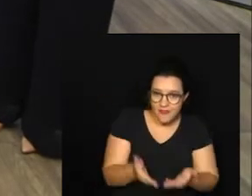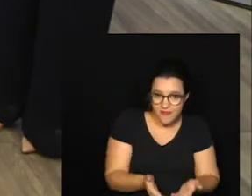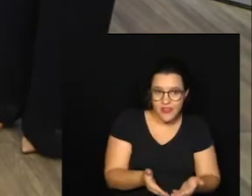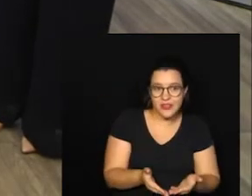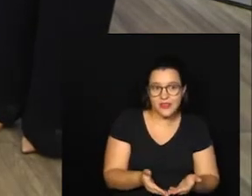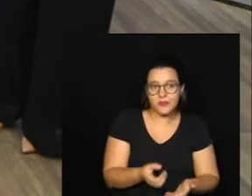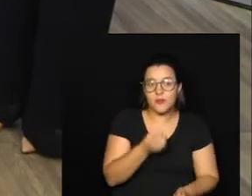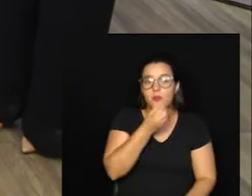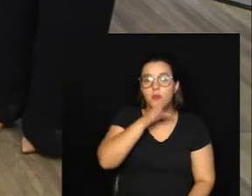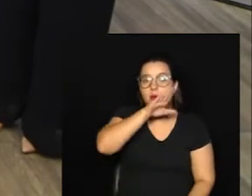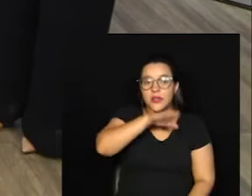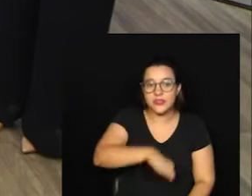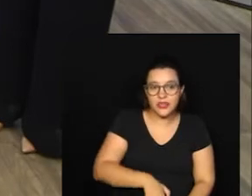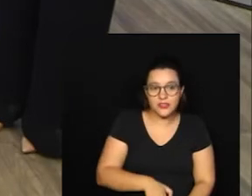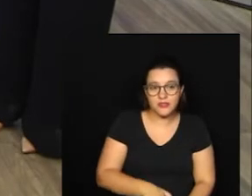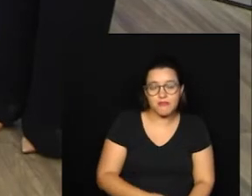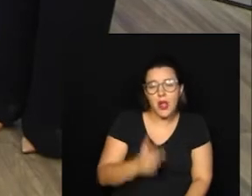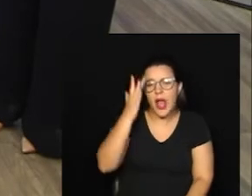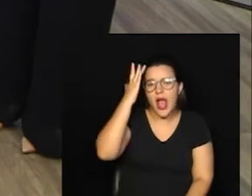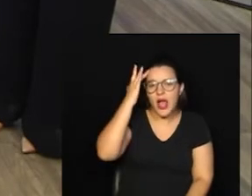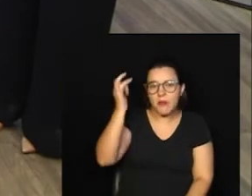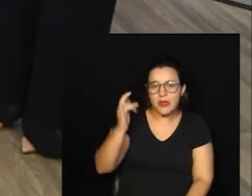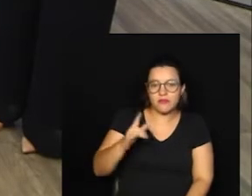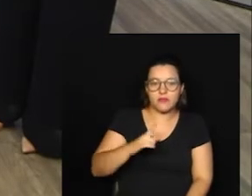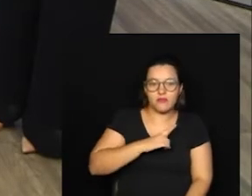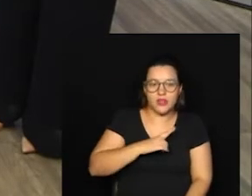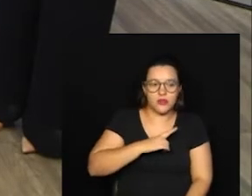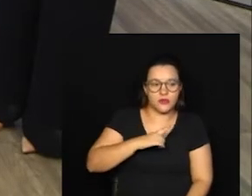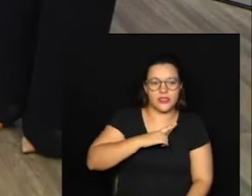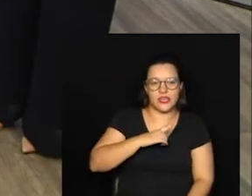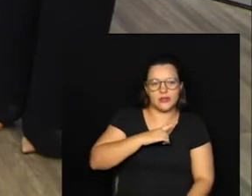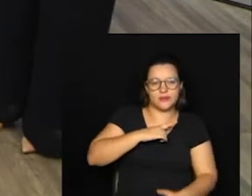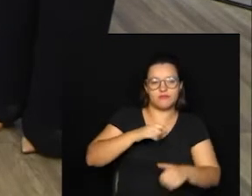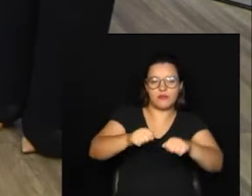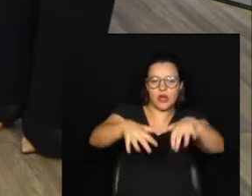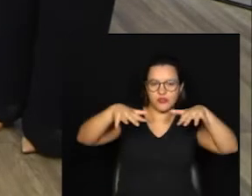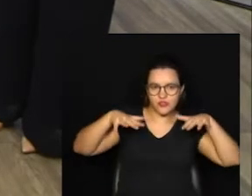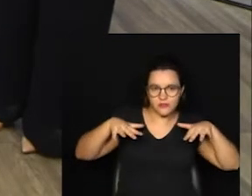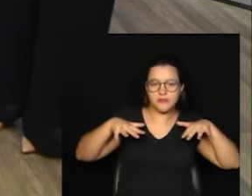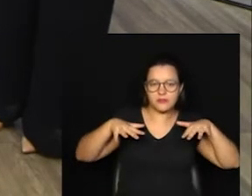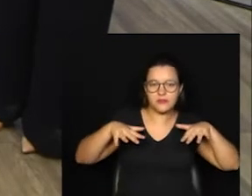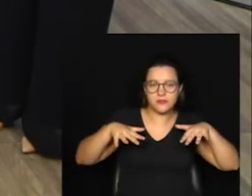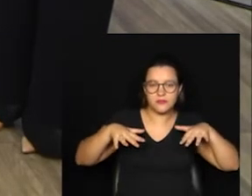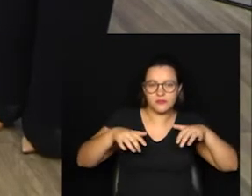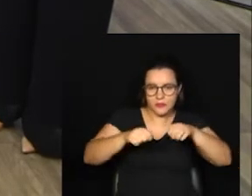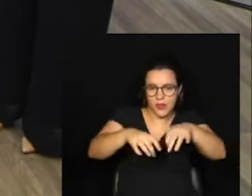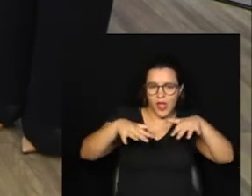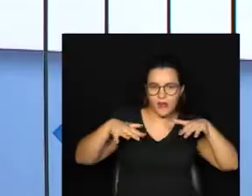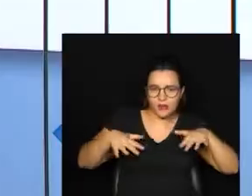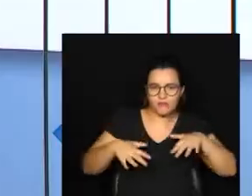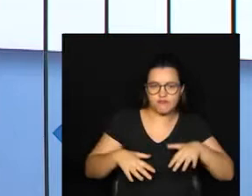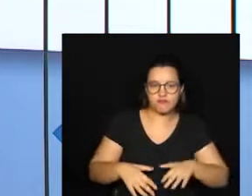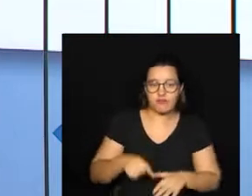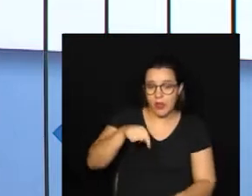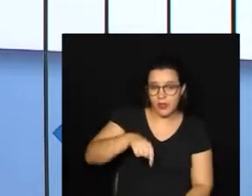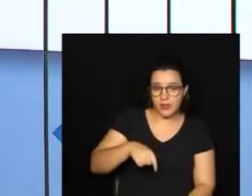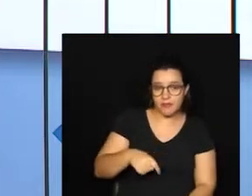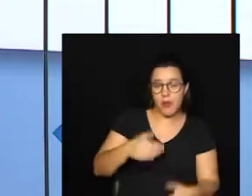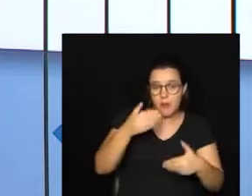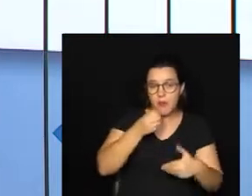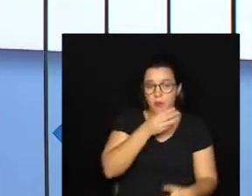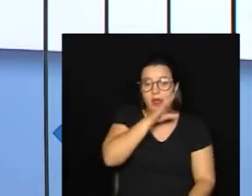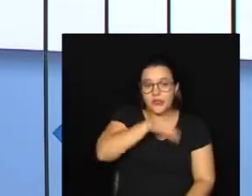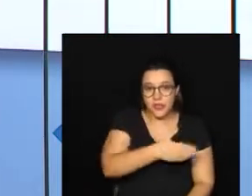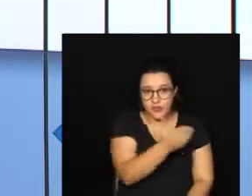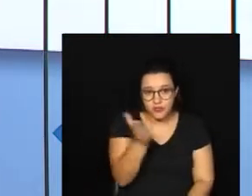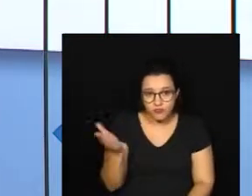novamente, boa tarde, e amanhã nós teremos audiência pública aqui no plenário. Boa tarde, Gabriel. Boa tarde a você aí de casa.